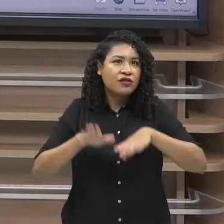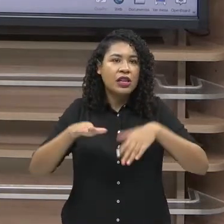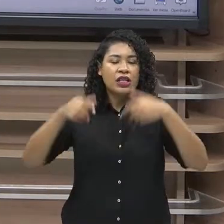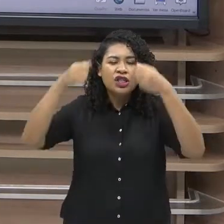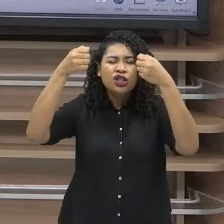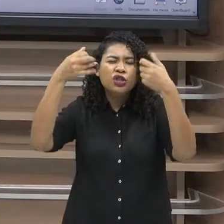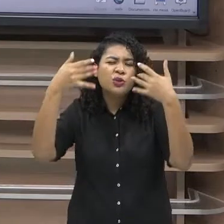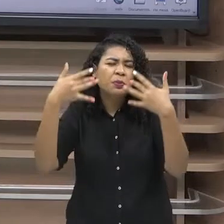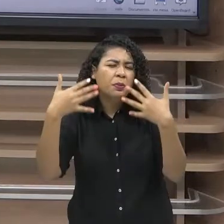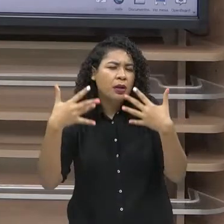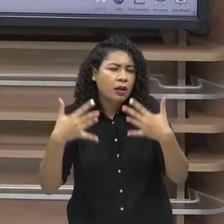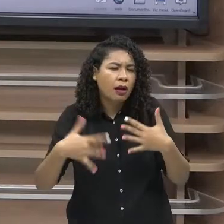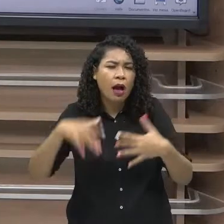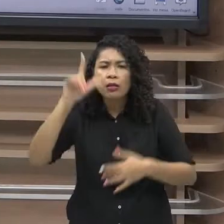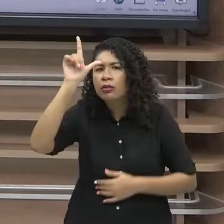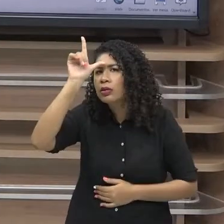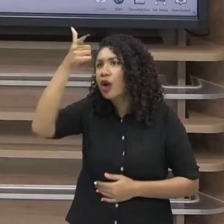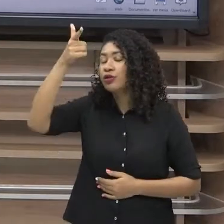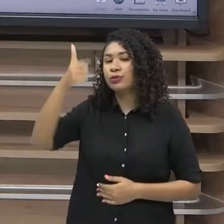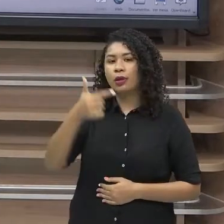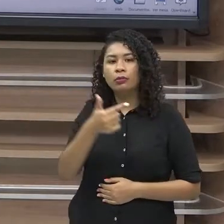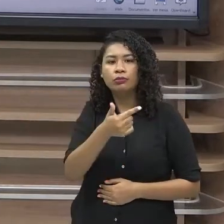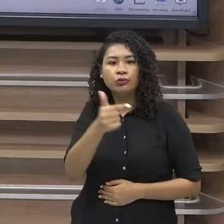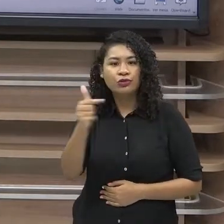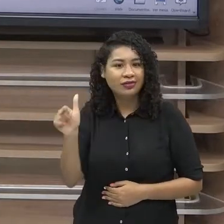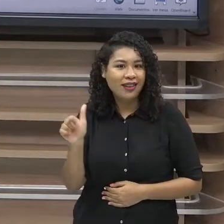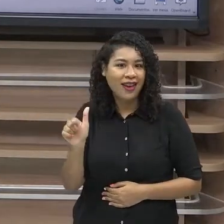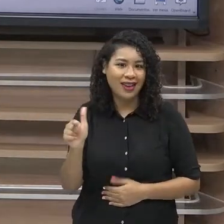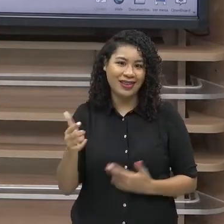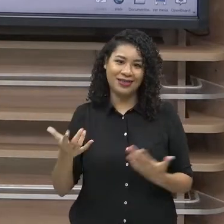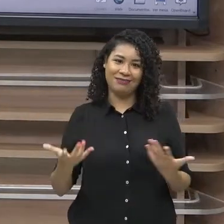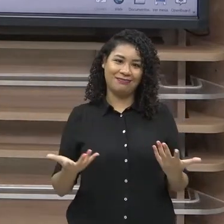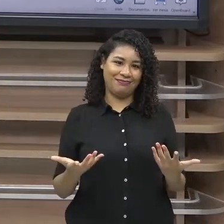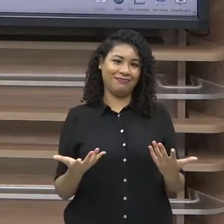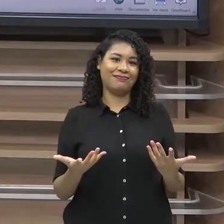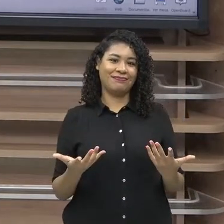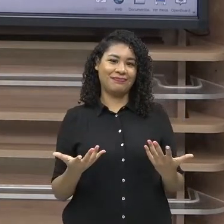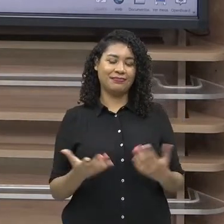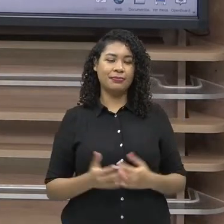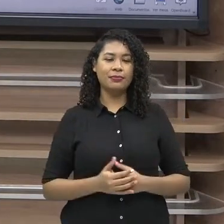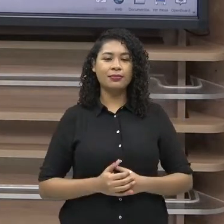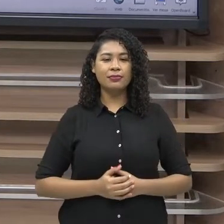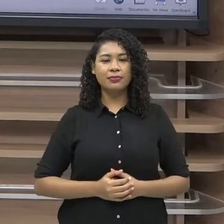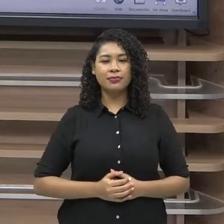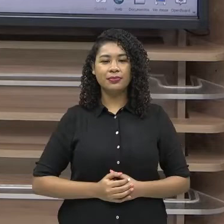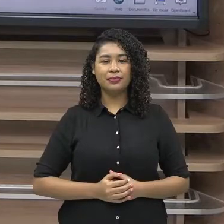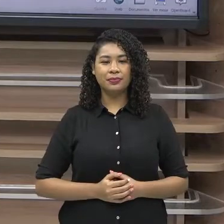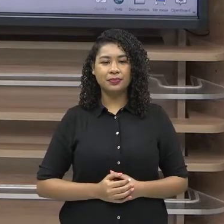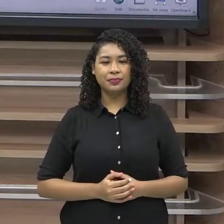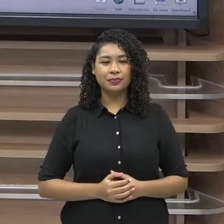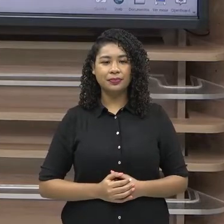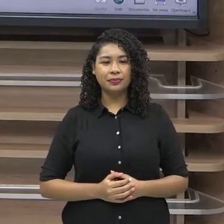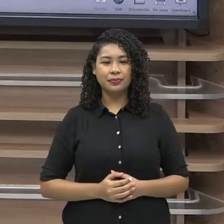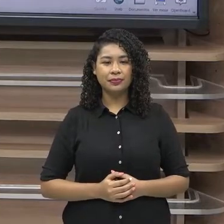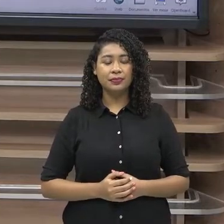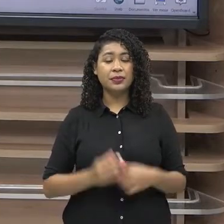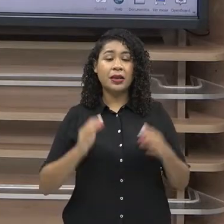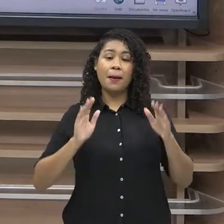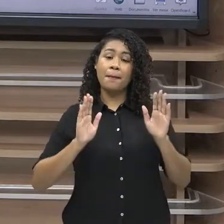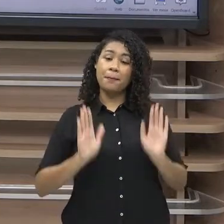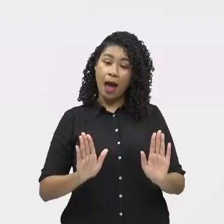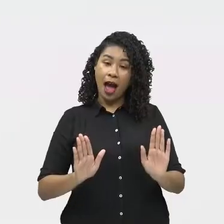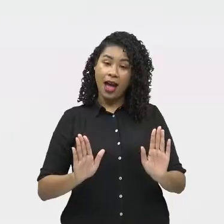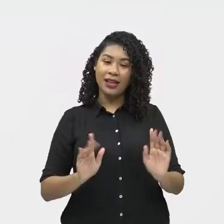racional para, de repente, enquadrar essa dimensão do transcendente, né? Mas,